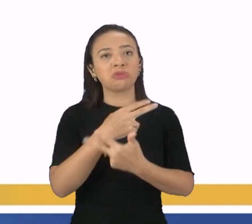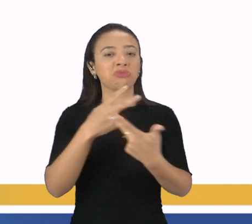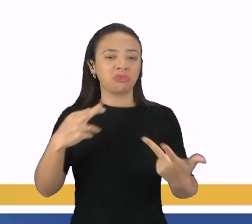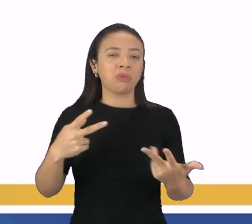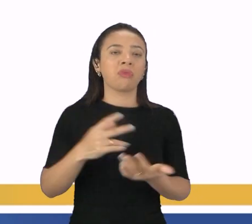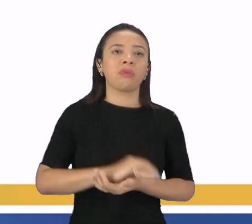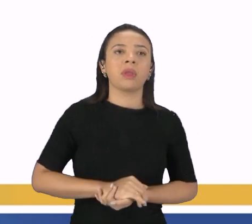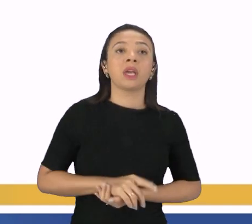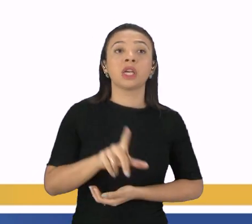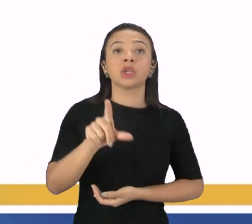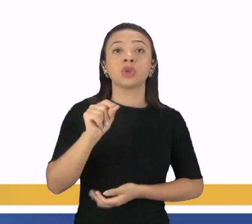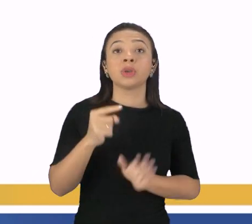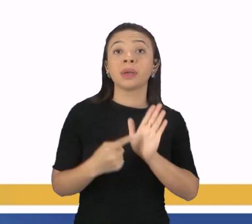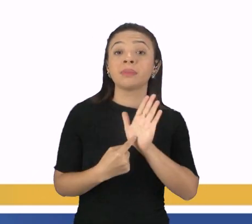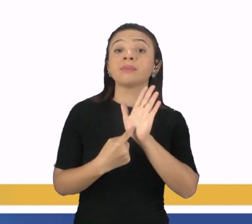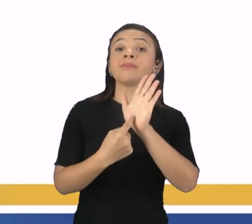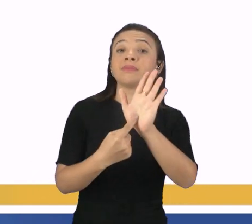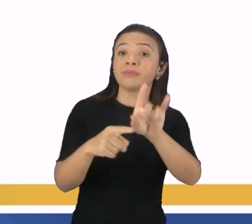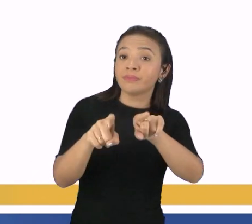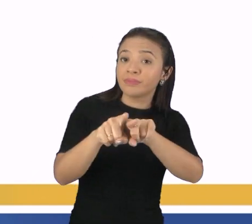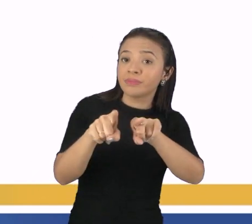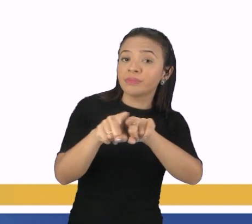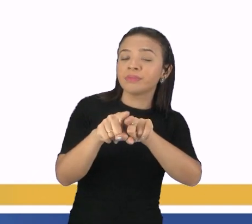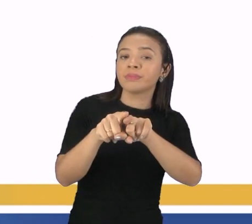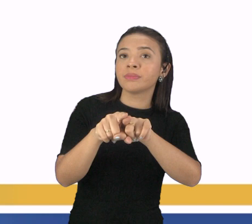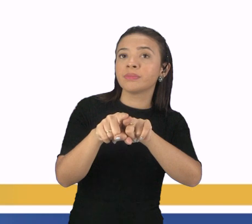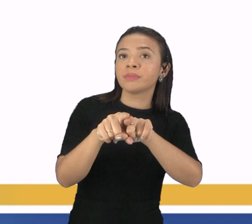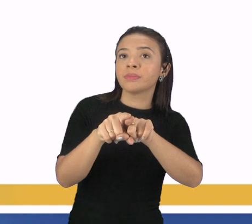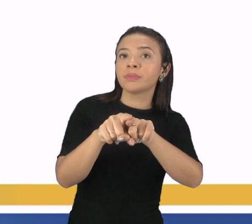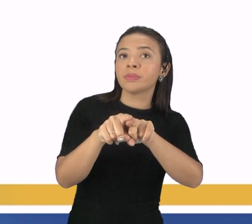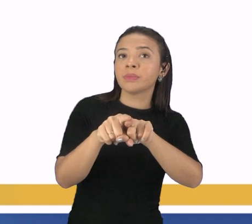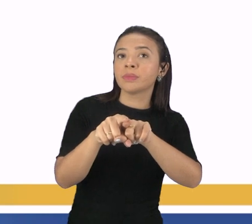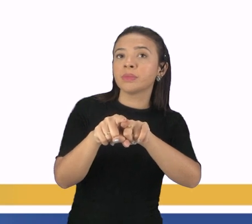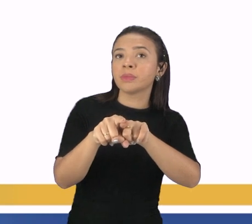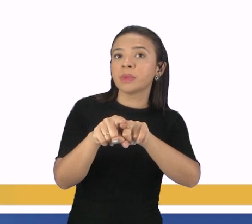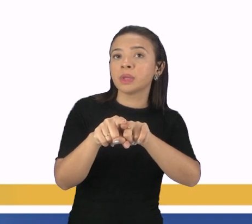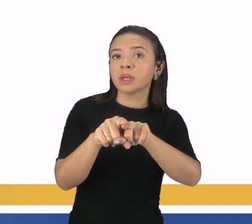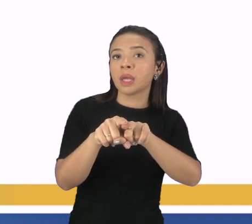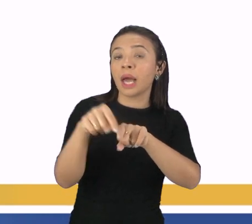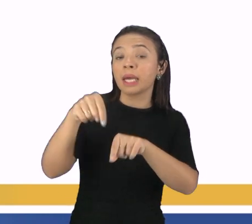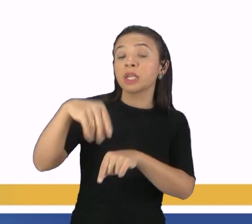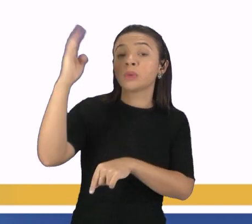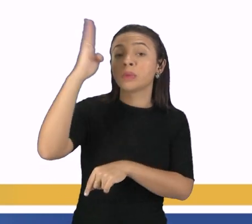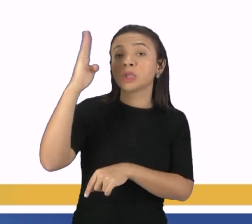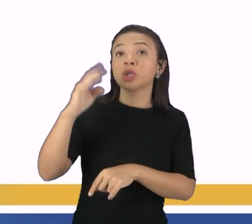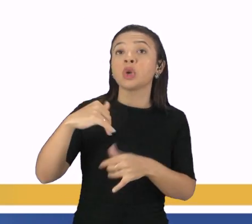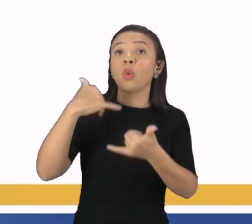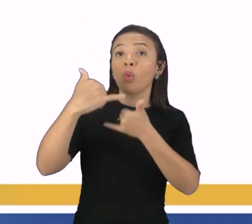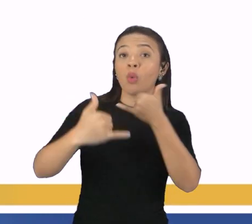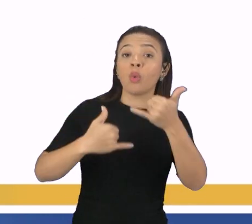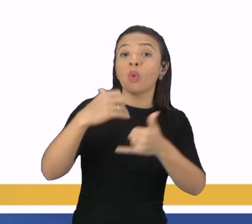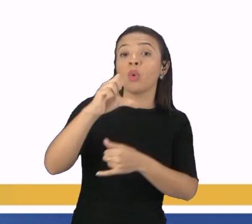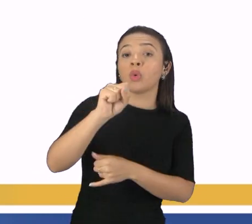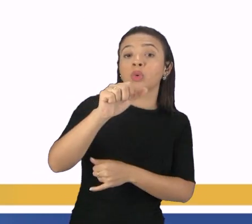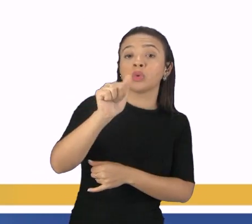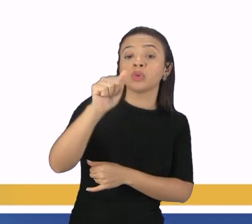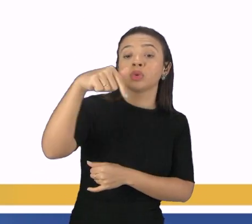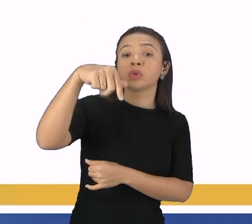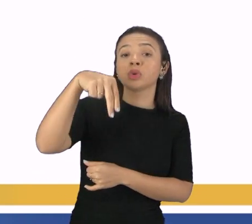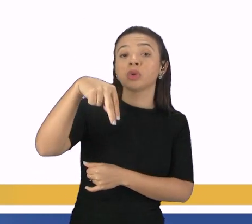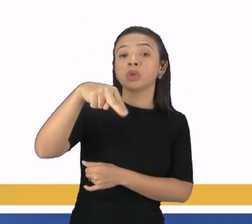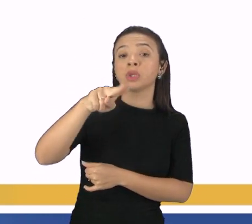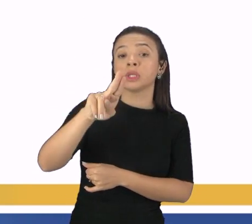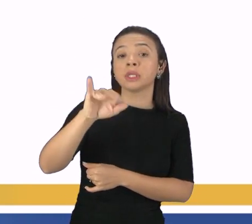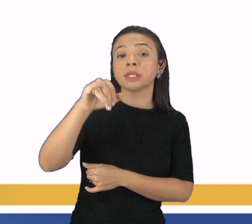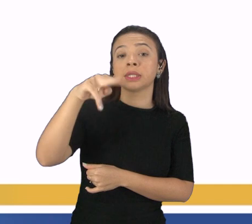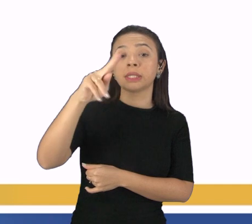a questão que apresenta também o jogo dos saquinhos, né? A, jogo de pedrinhas, Três Marias, jogo do